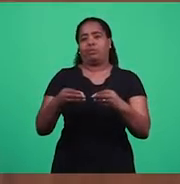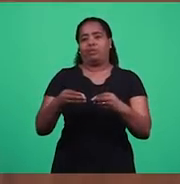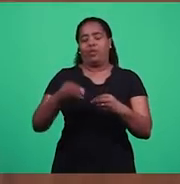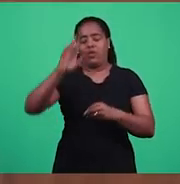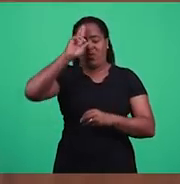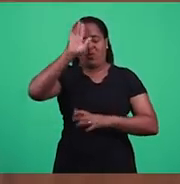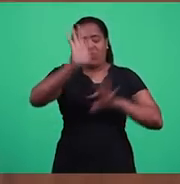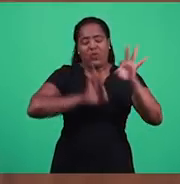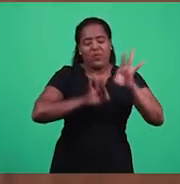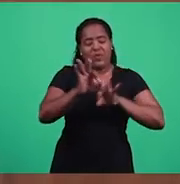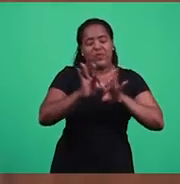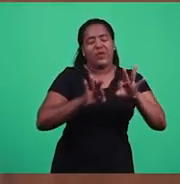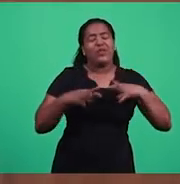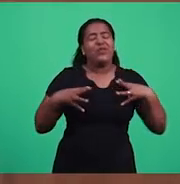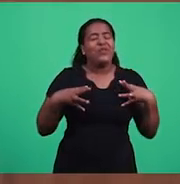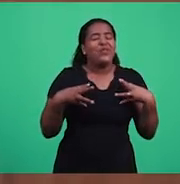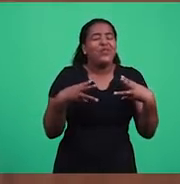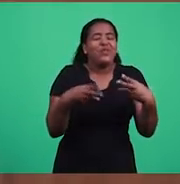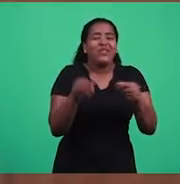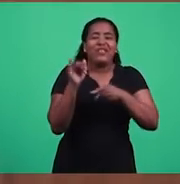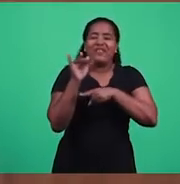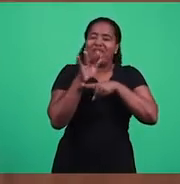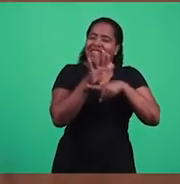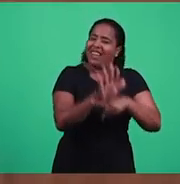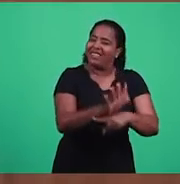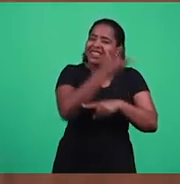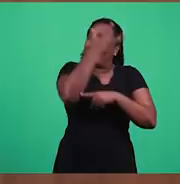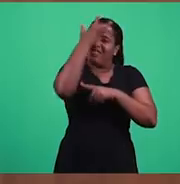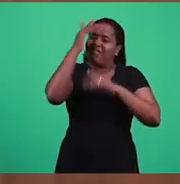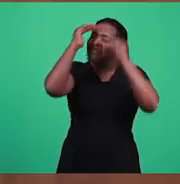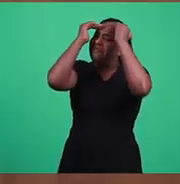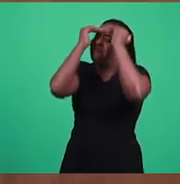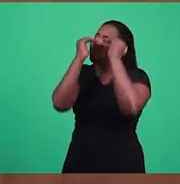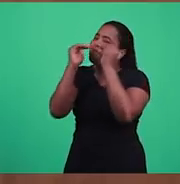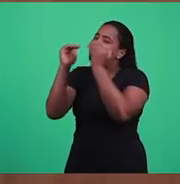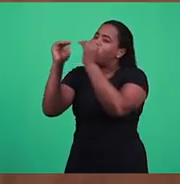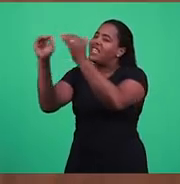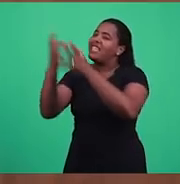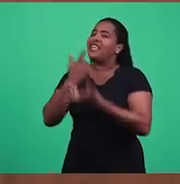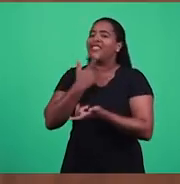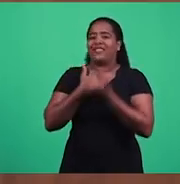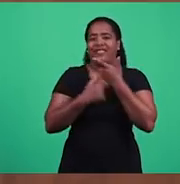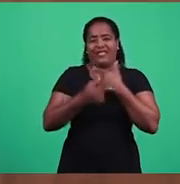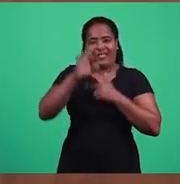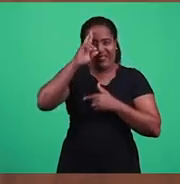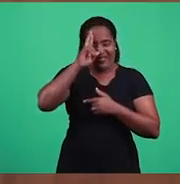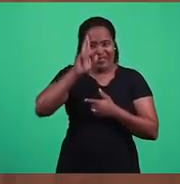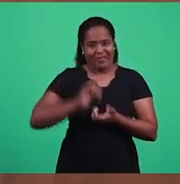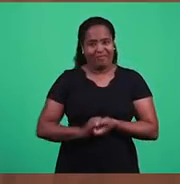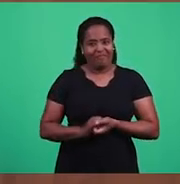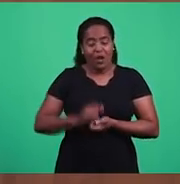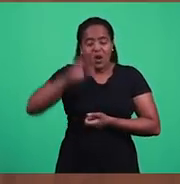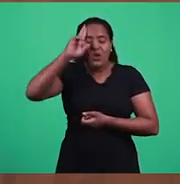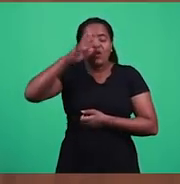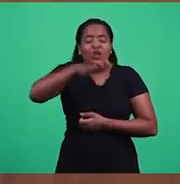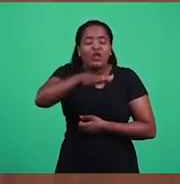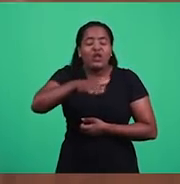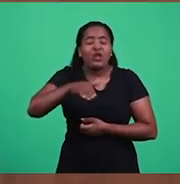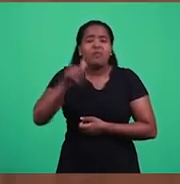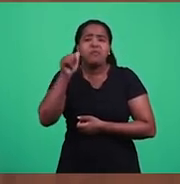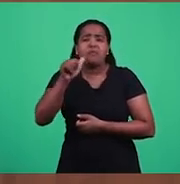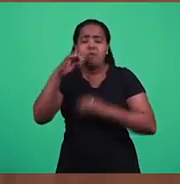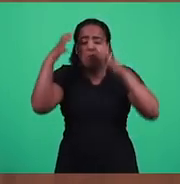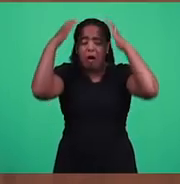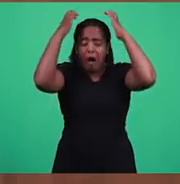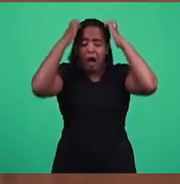que teme a Ele, aquele que obedece à sua vontade. O Senhor levantou uma rainha no meio